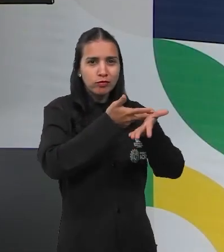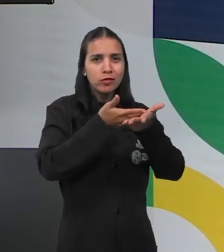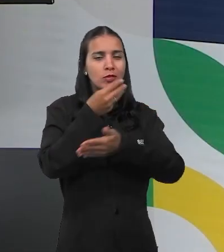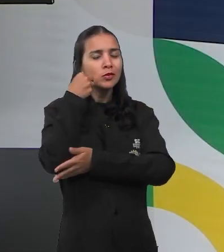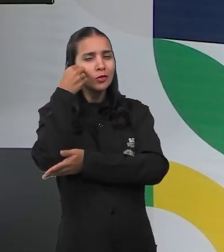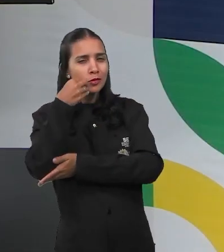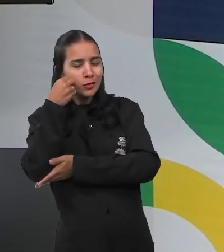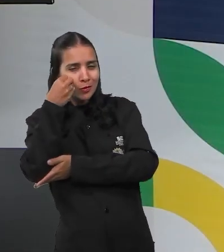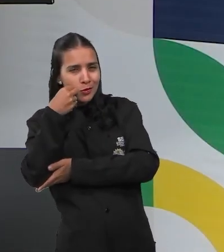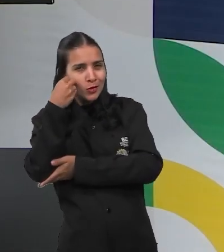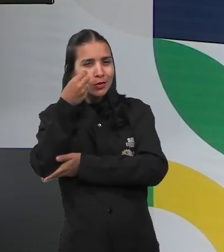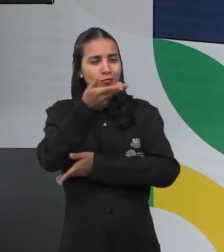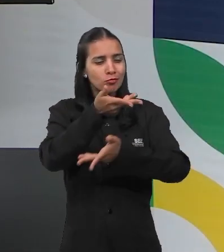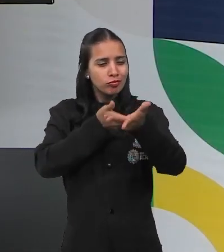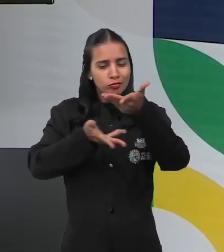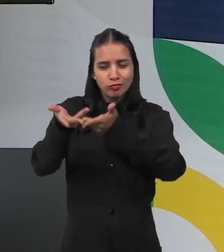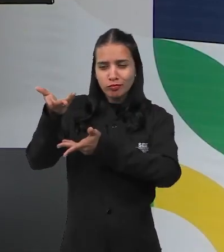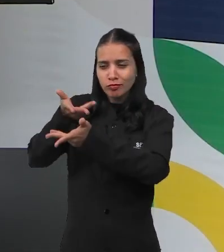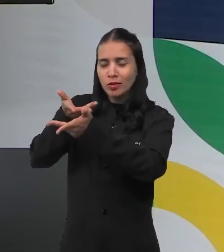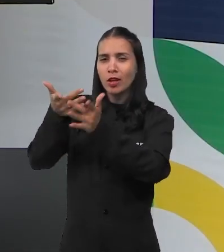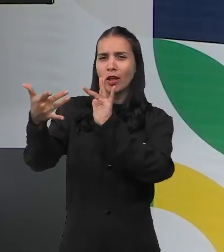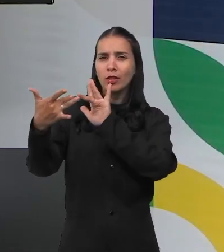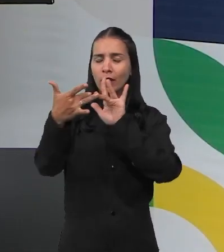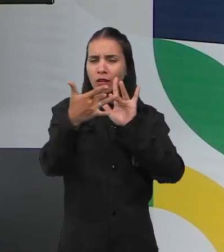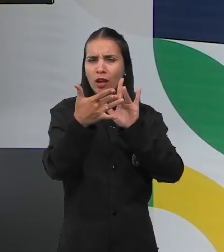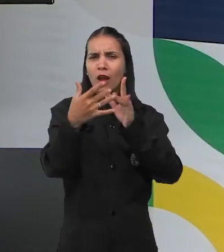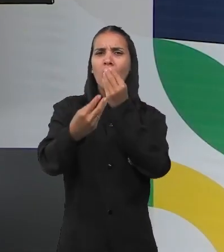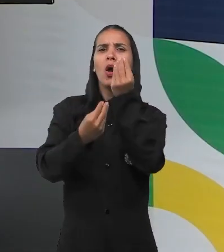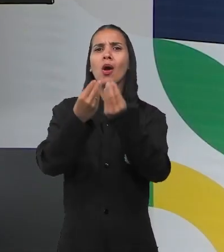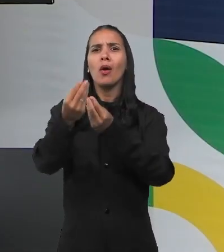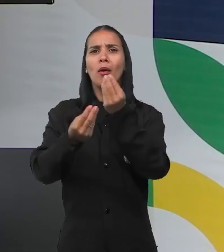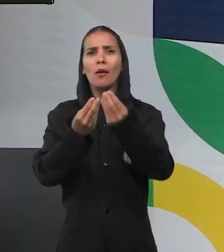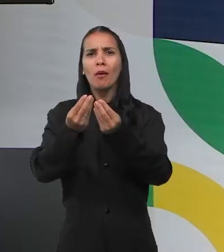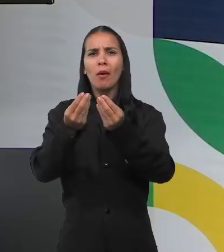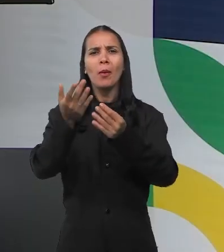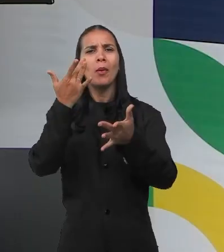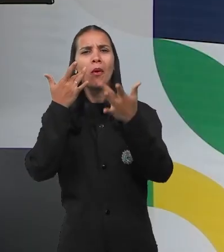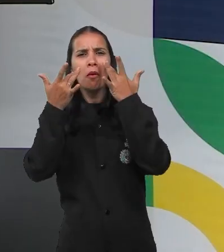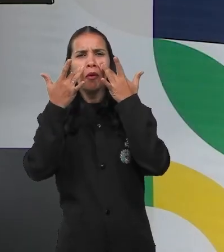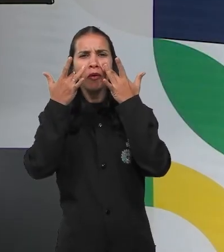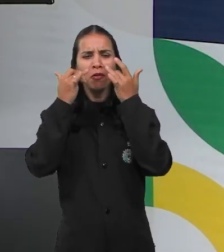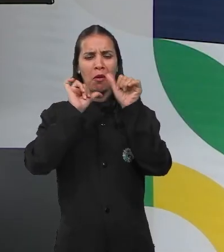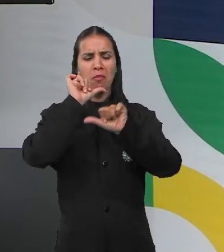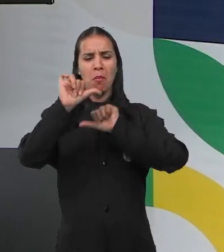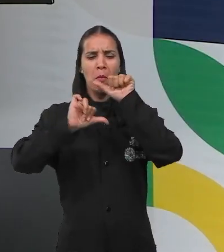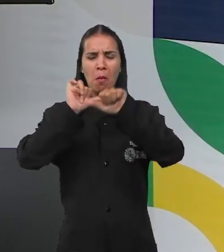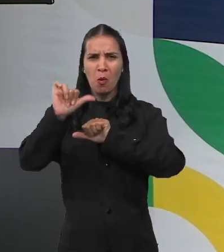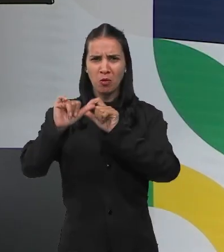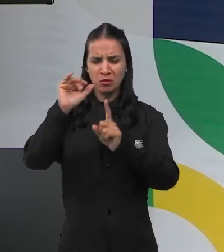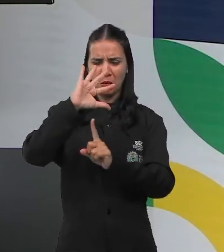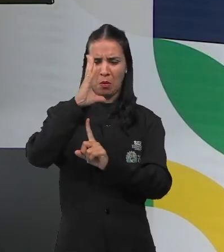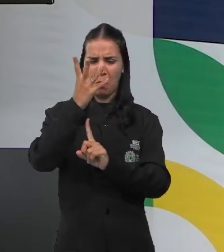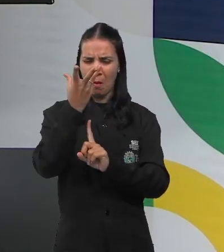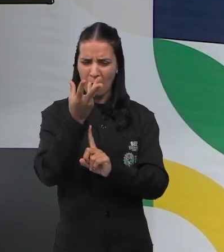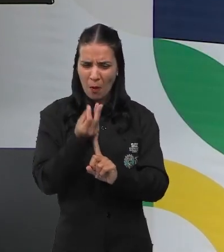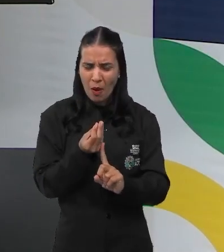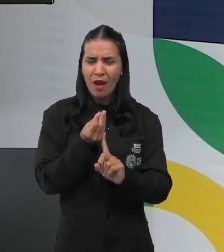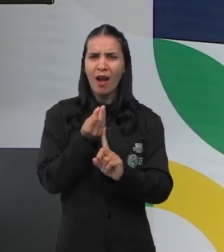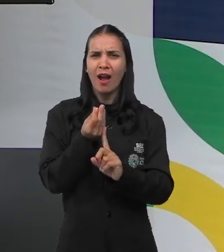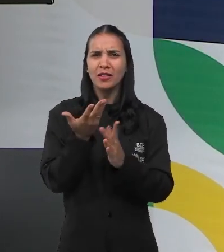atores, pode se tornar uma arte mesclada com a tecnologia, com a arte não